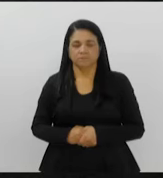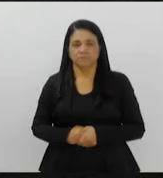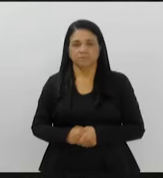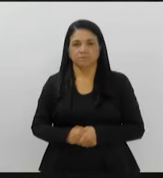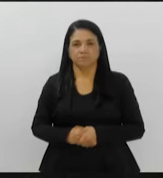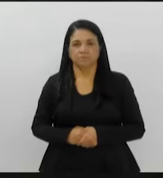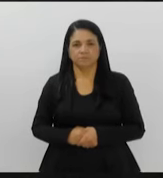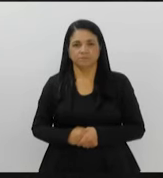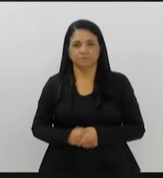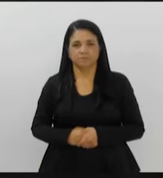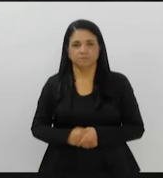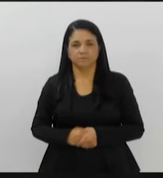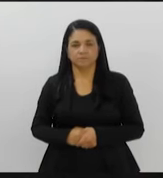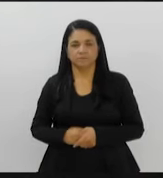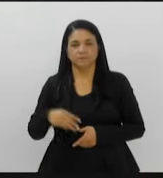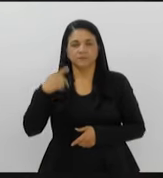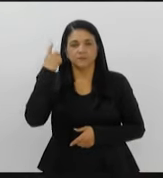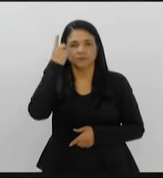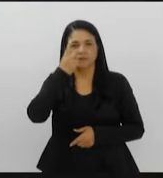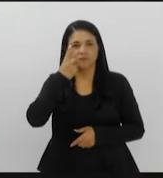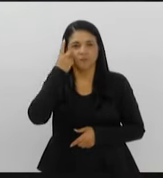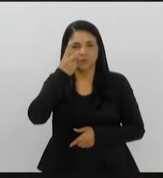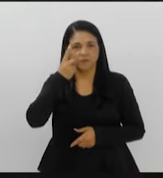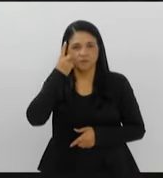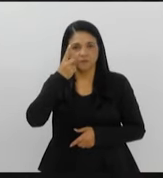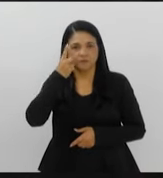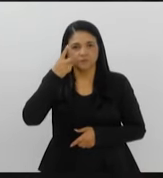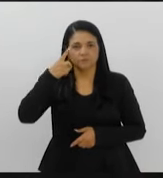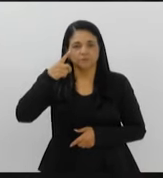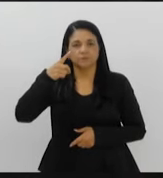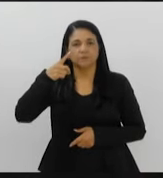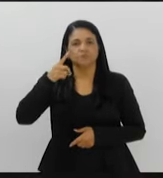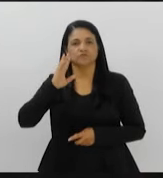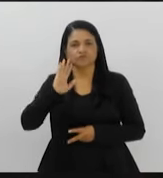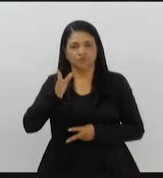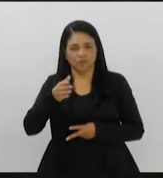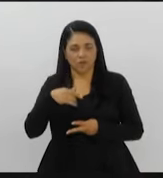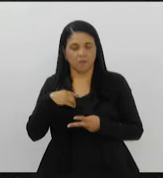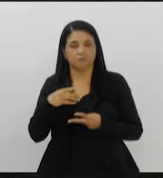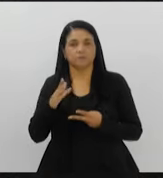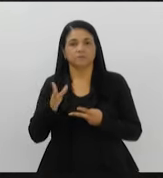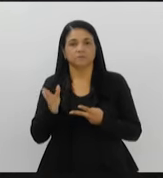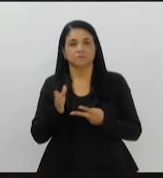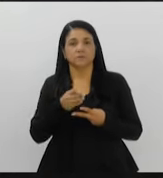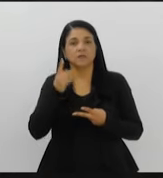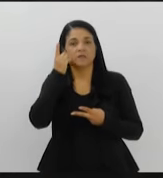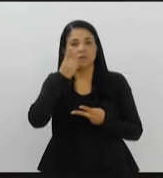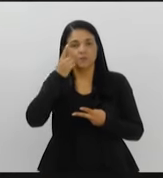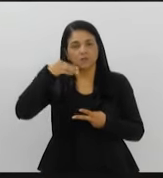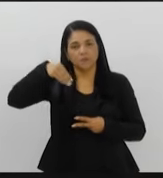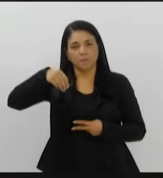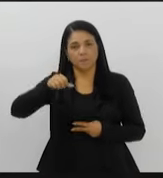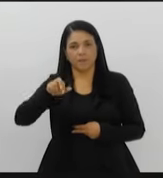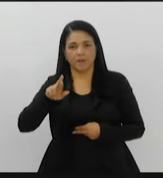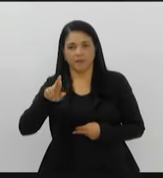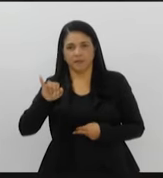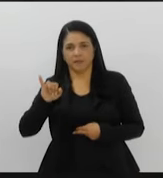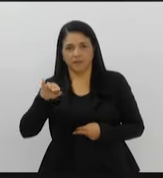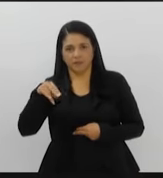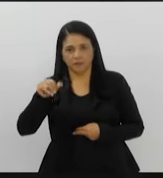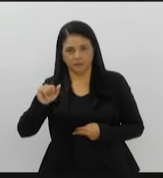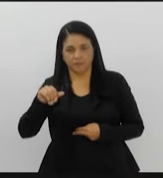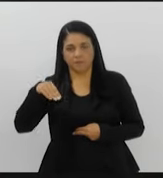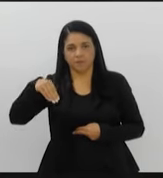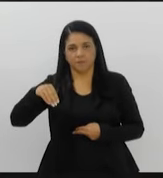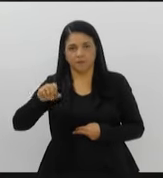Nosso nobre deputado Márcio Galberto já foi, agora Marina do MST.